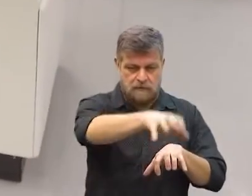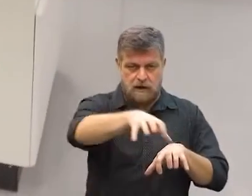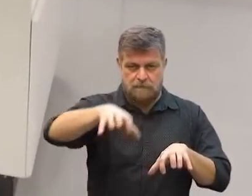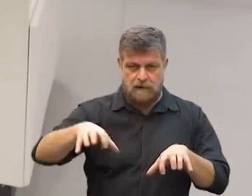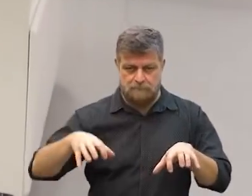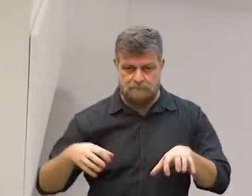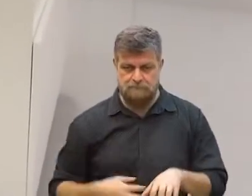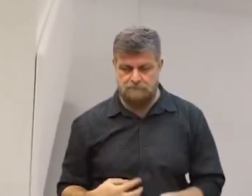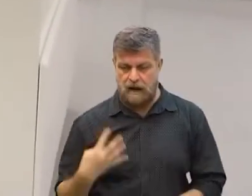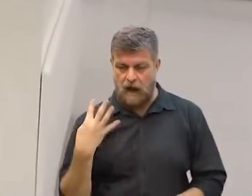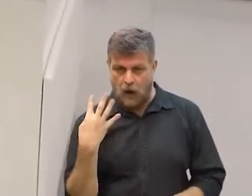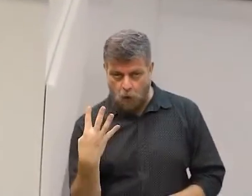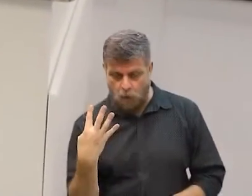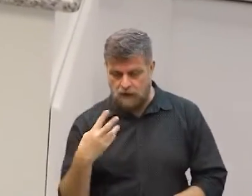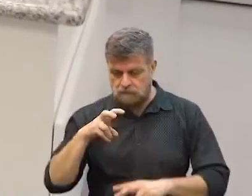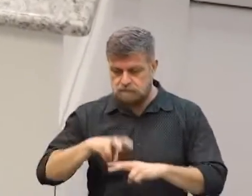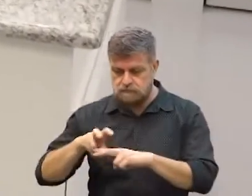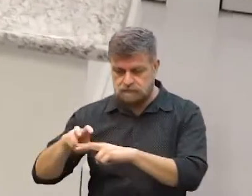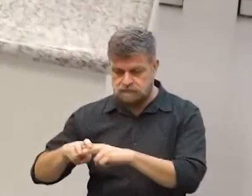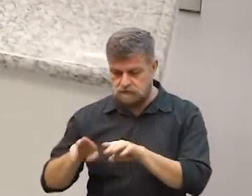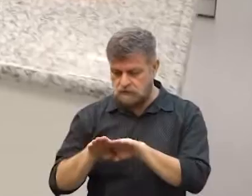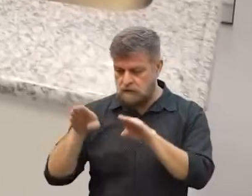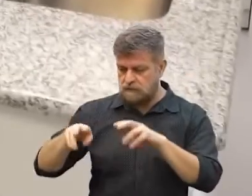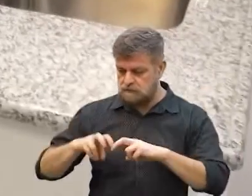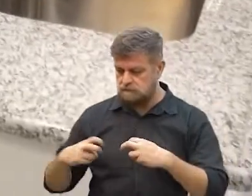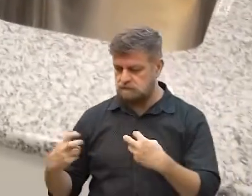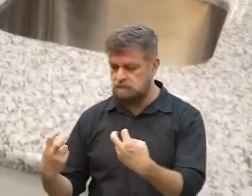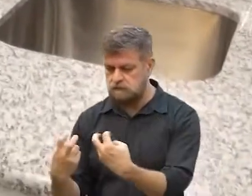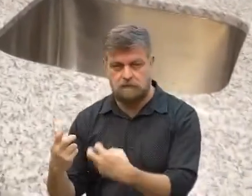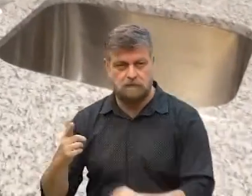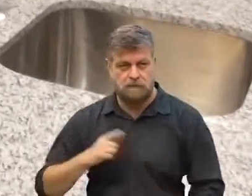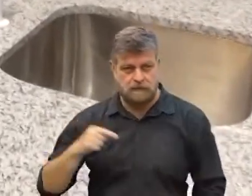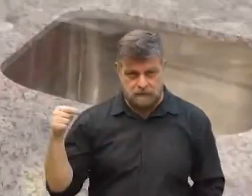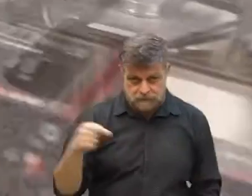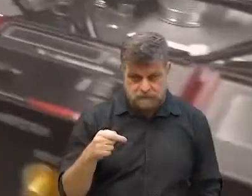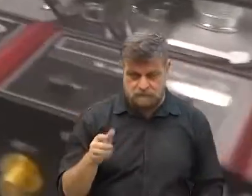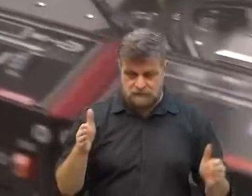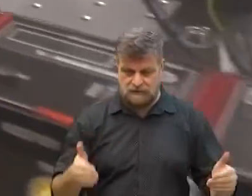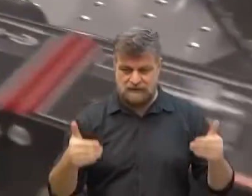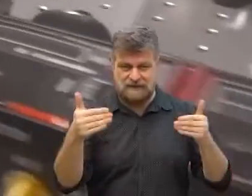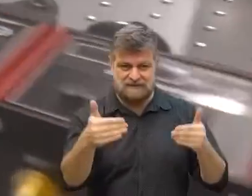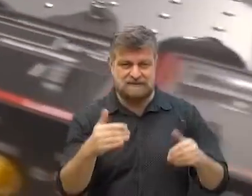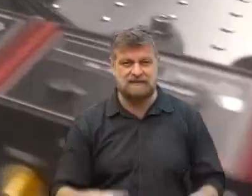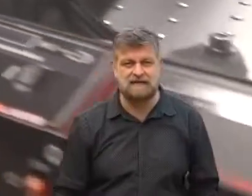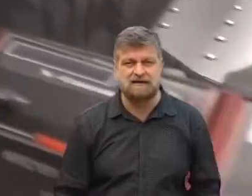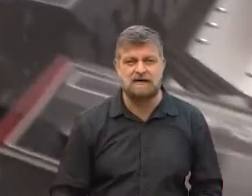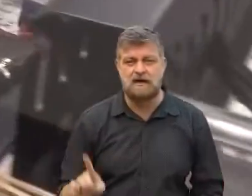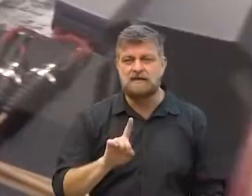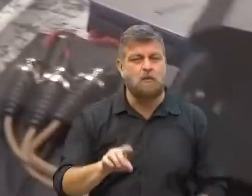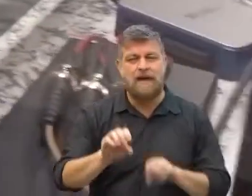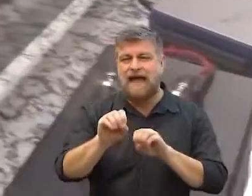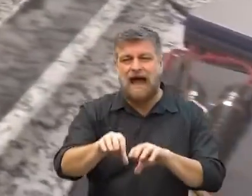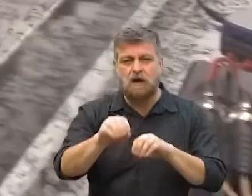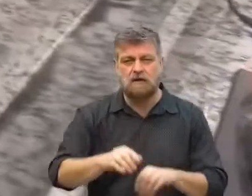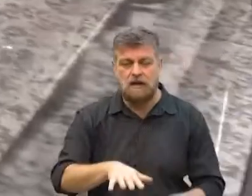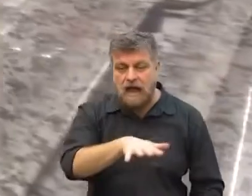e todos sentados em cadeiras, rodeados por mesa. Nós temos essa sala que eu chamo, não chamo sala de aula,